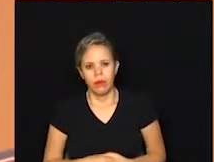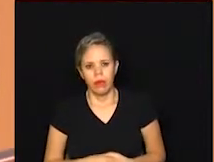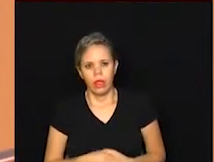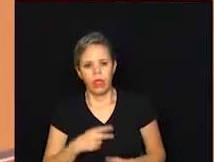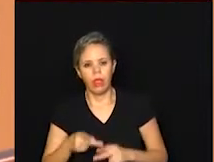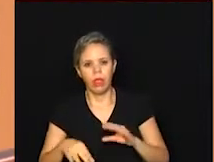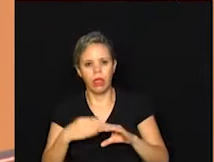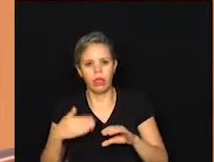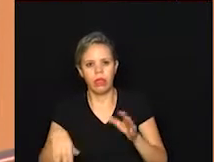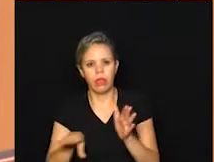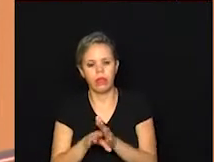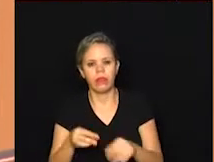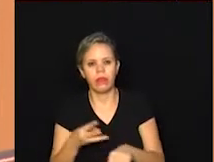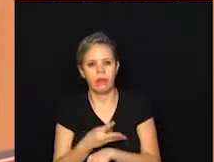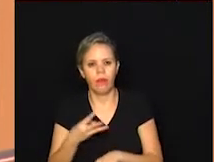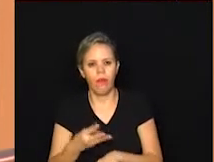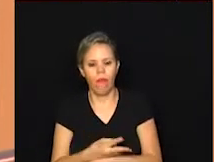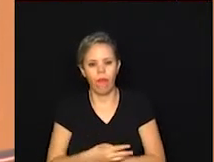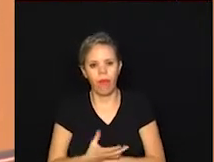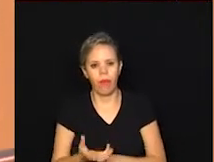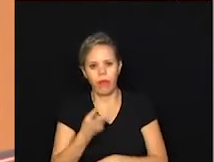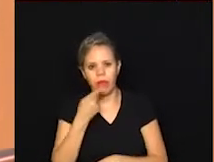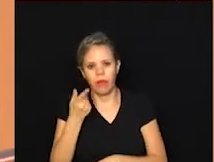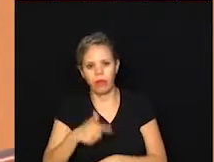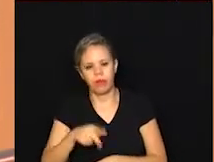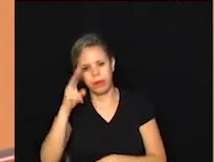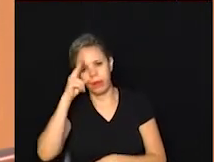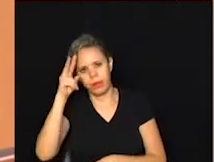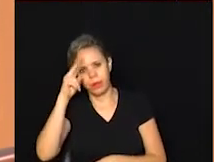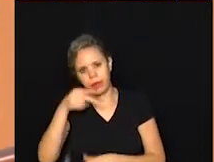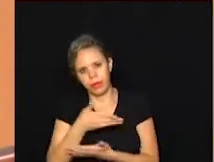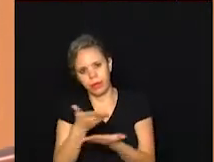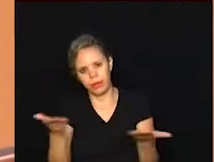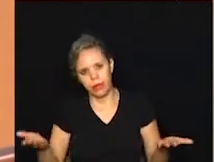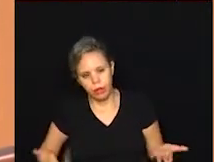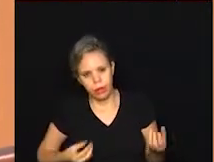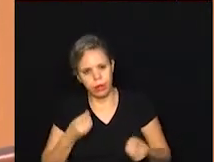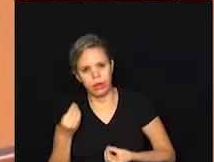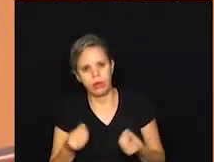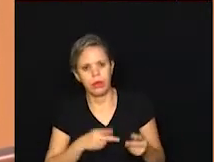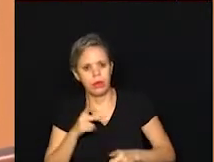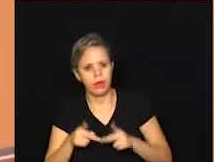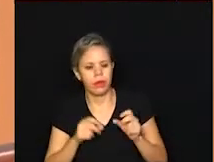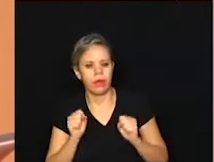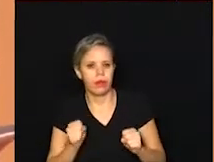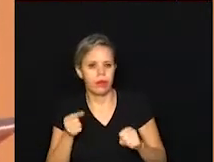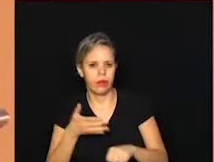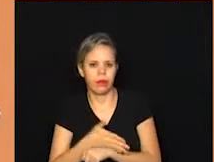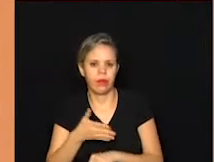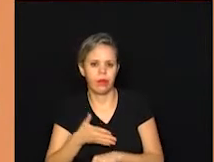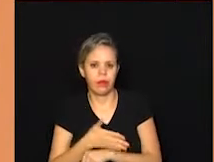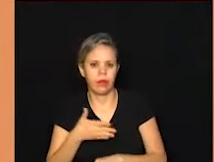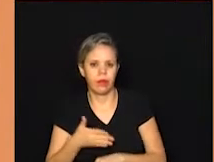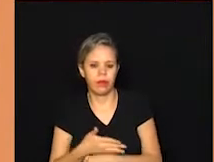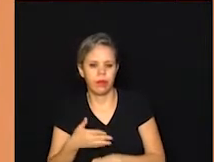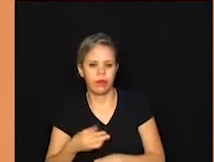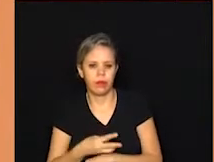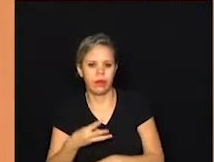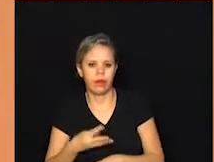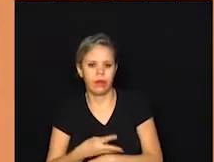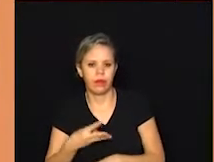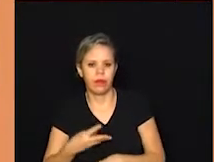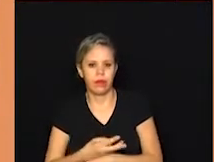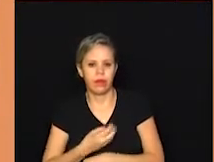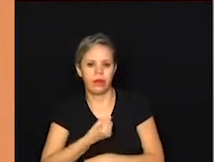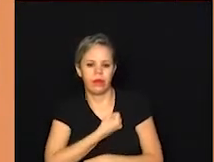aqui pelo nosso WhatsApp, eu queria mais uma vez lembrá-los, né, de como que a população pode participar através do número de WhatsApp que a